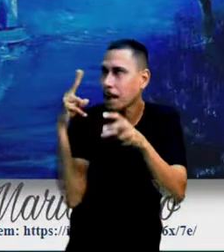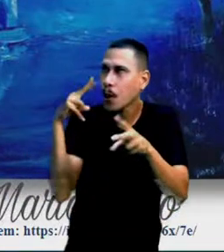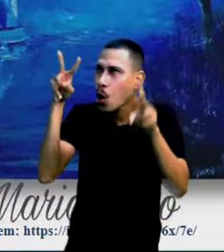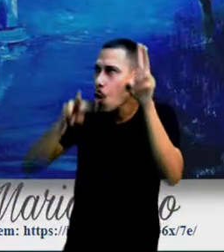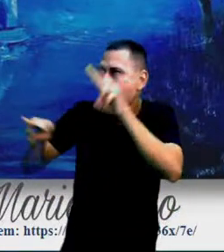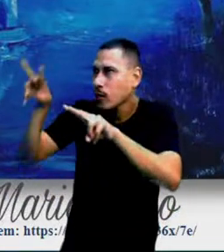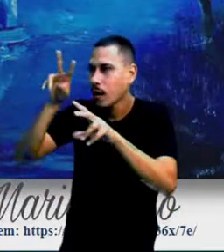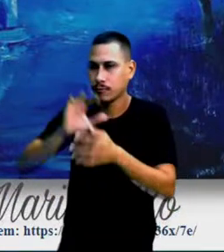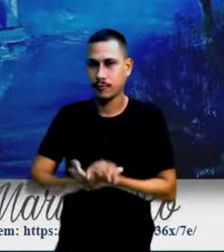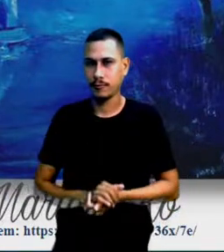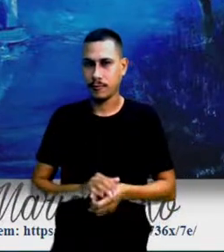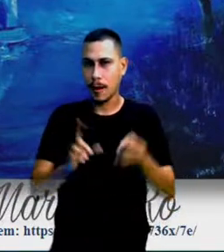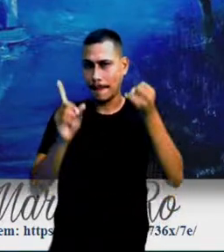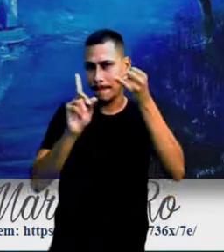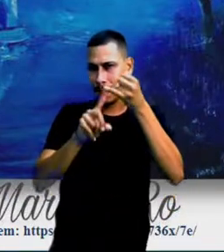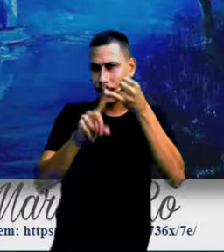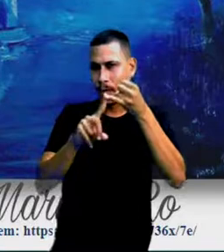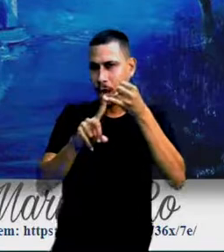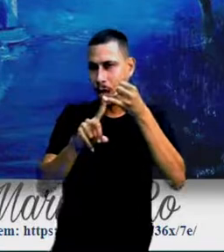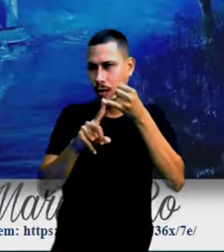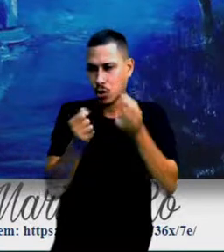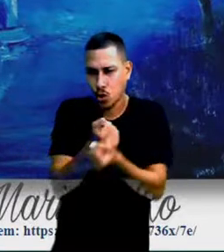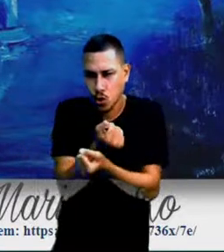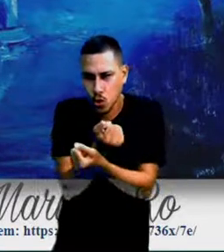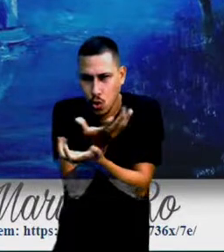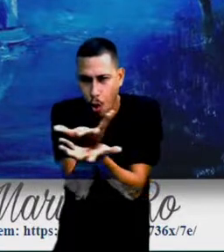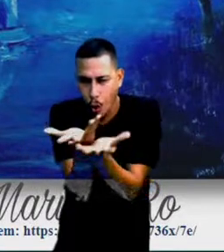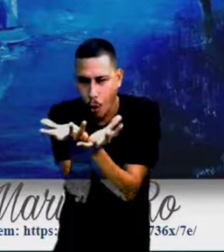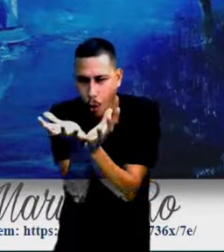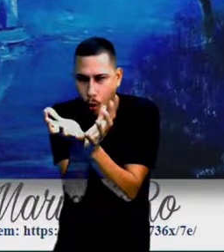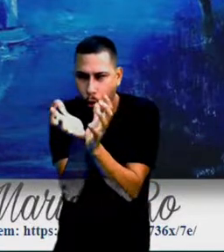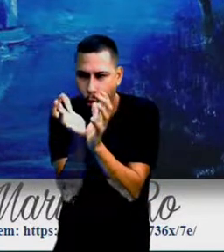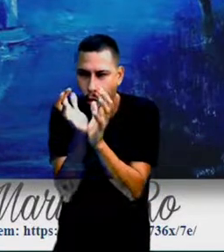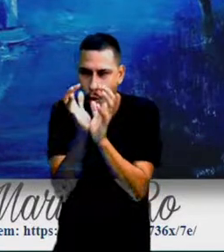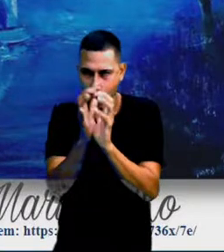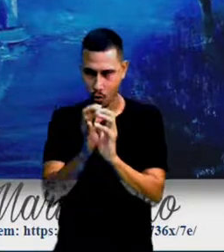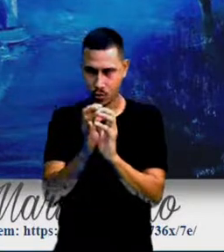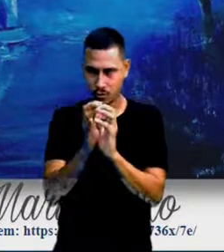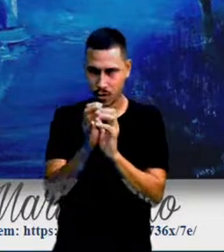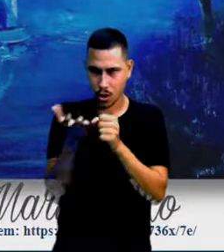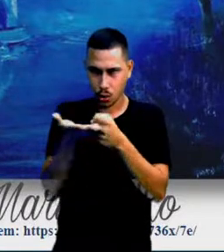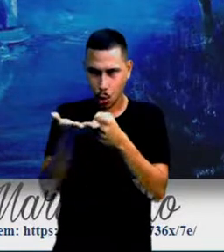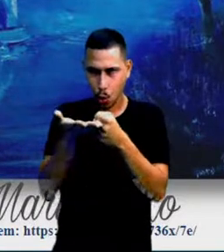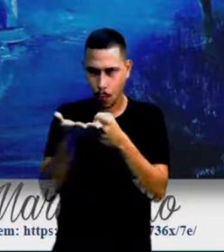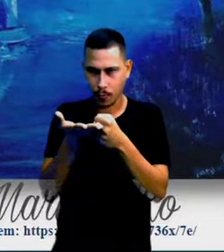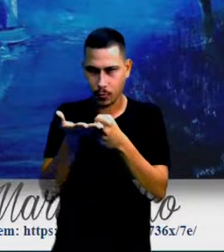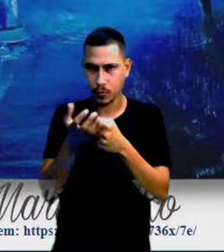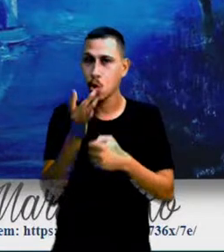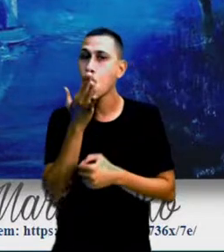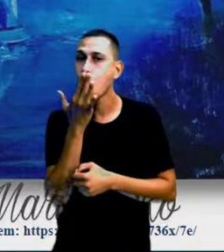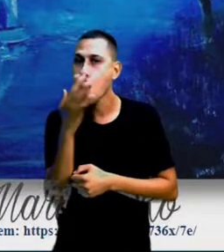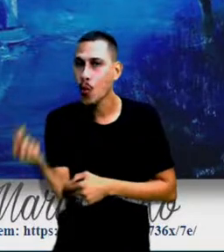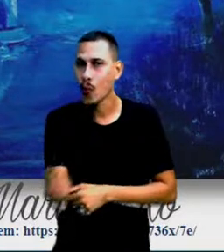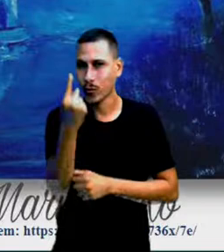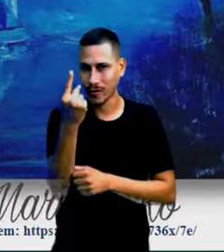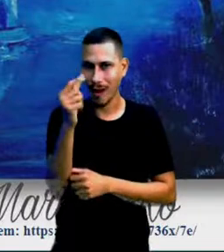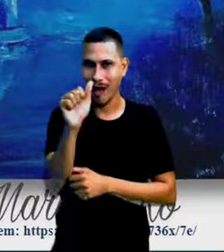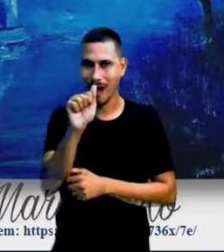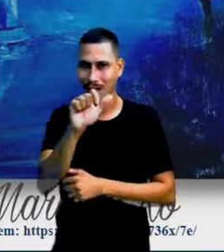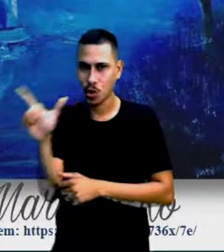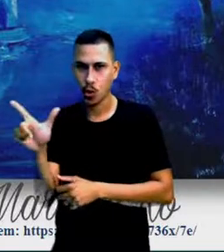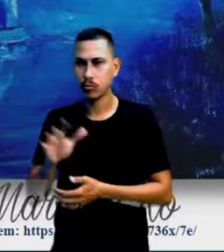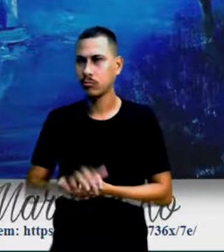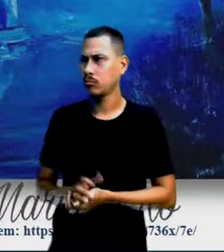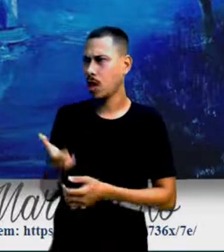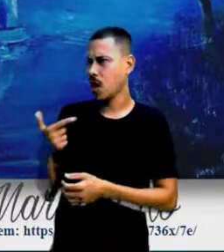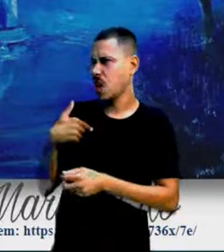A primeira imagem, que tem essa rosa no copo, se vocês olharem, só tem uma única cor, azul. Ah, pessoal, mas eu estou vendo branco